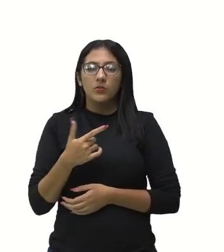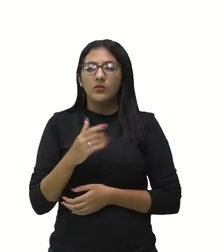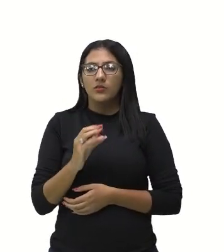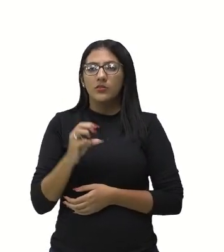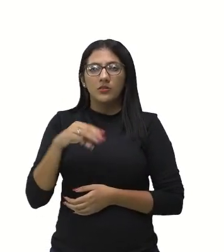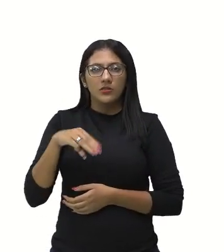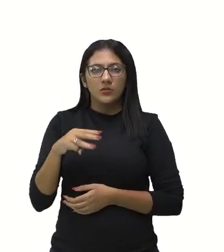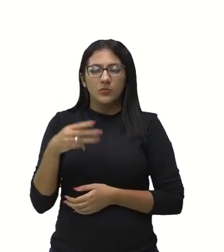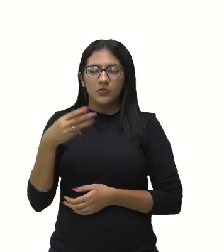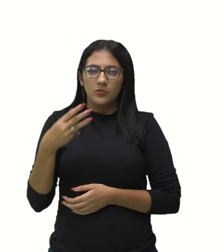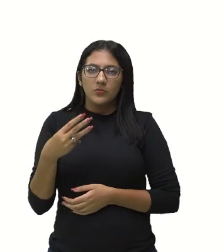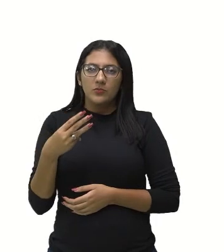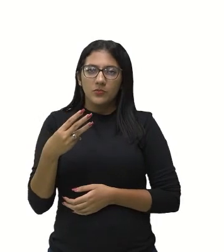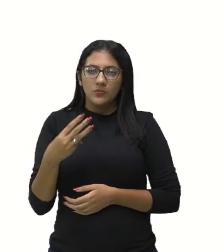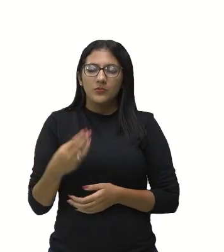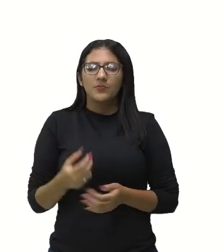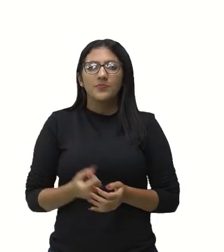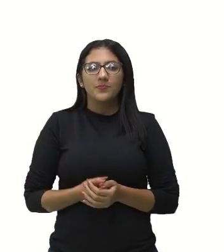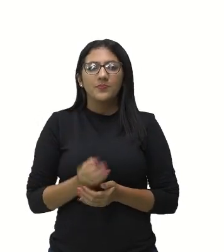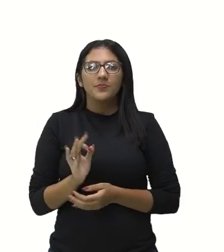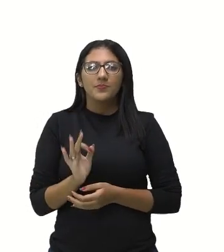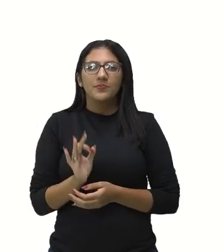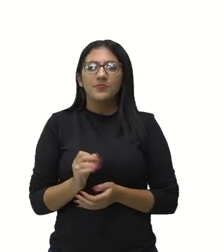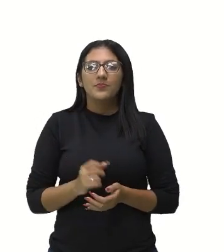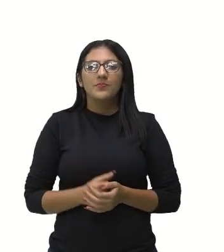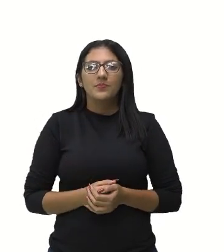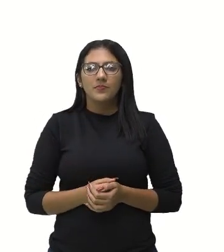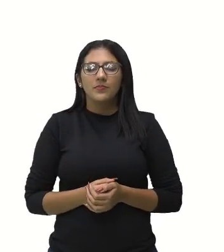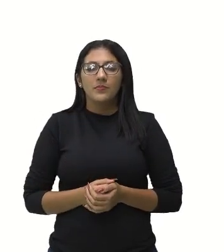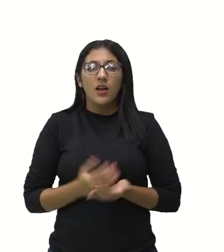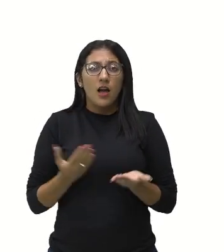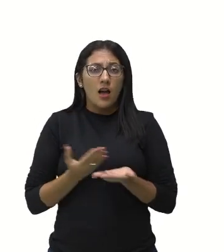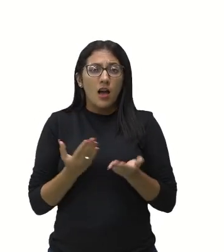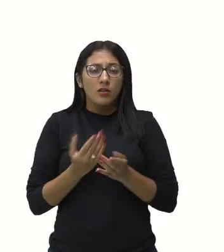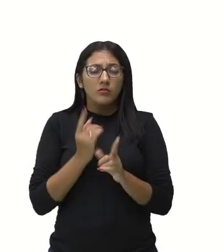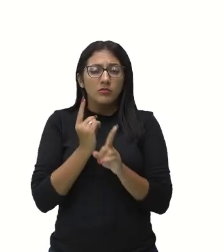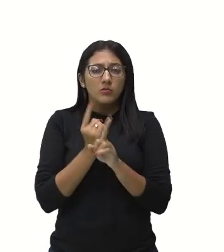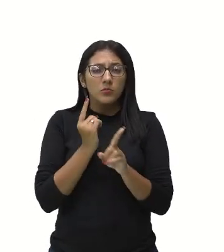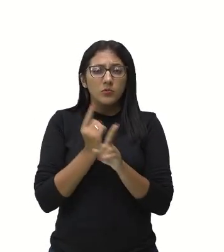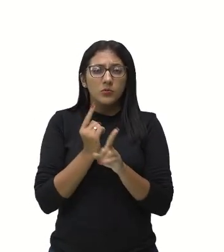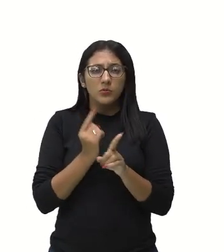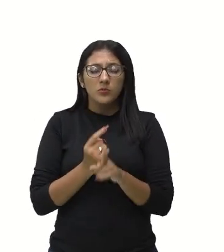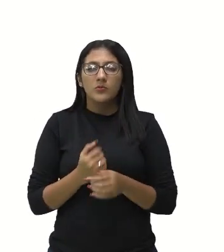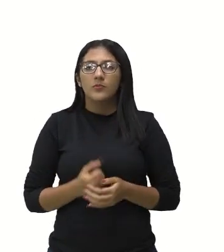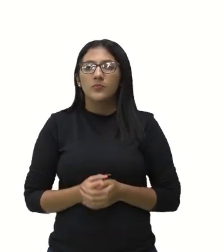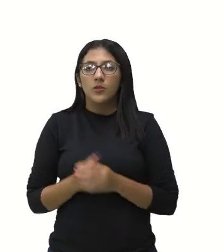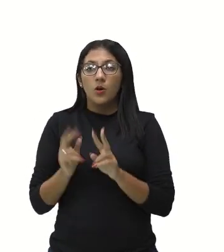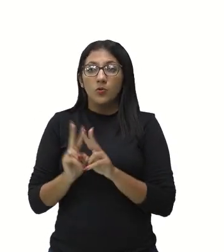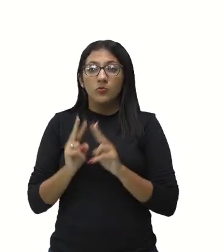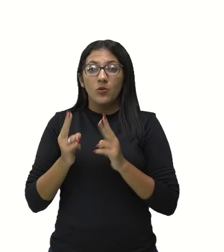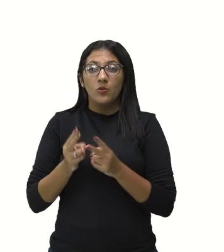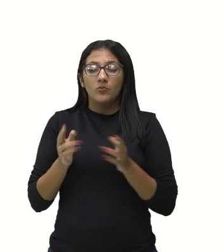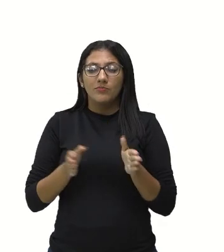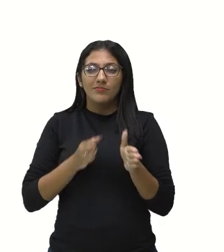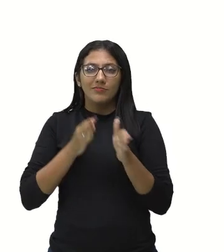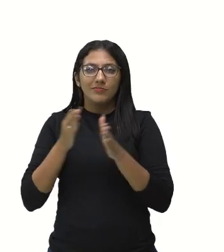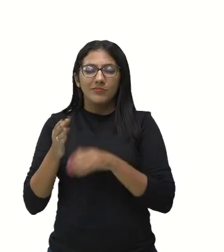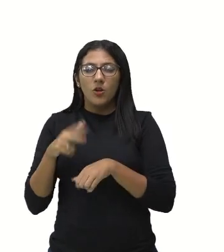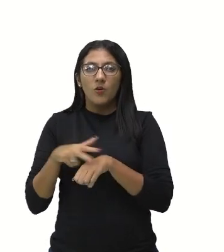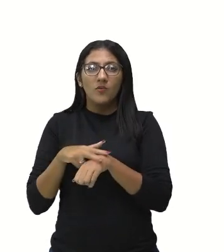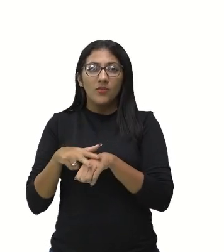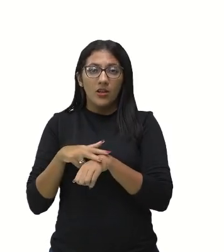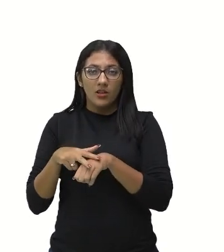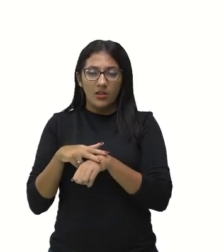942 centímetros cúbicos. Beleza. Agora vamos encontrar o volume, né, do copo